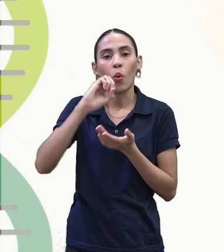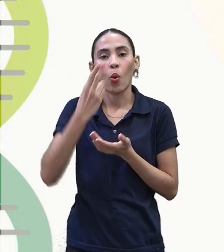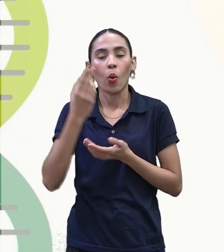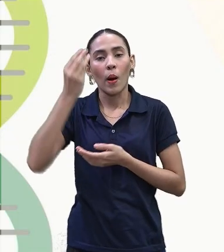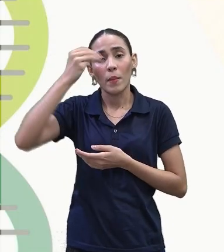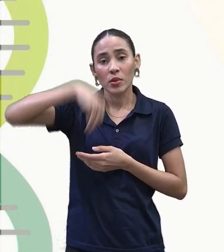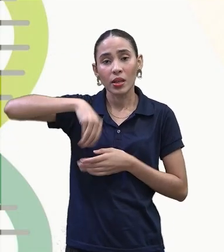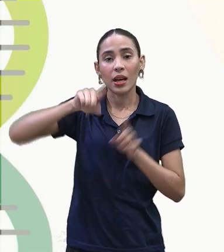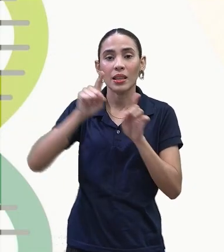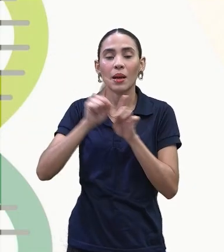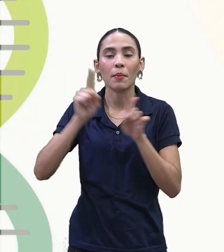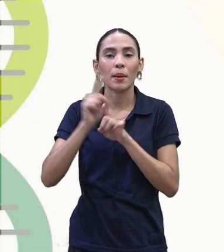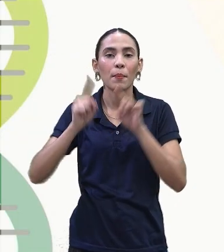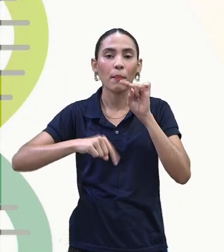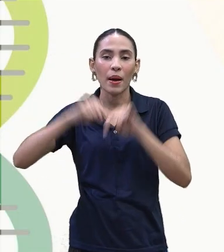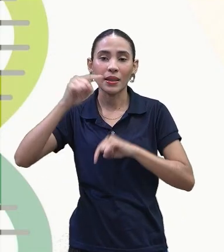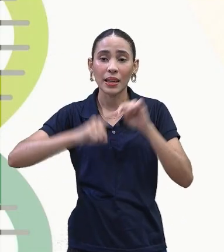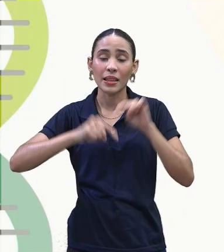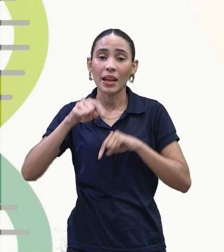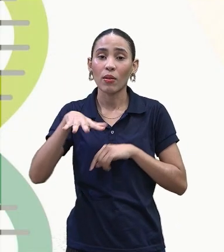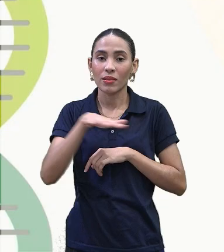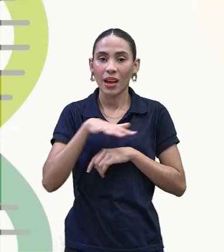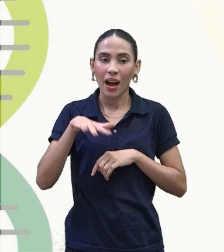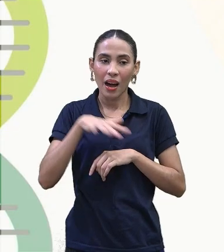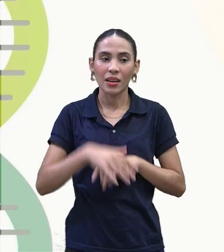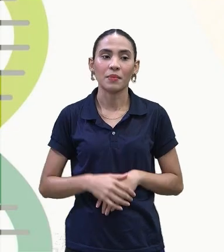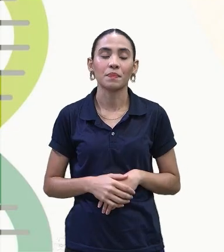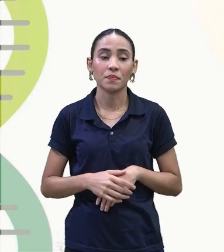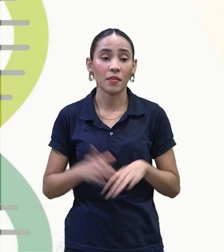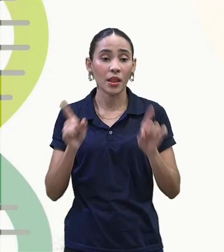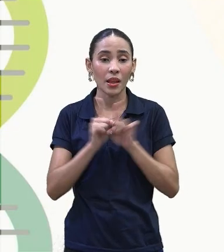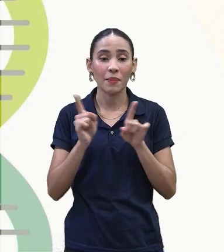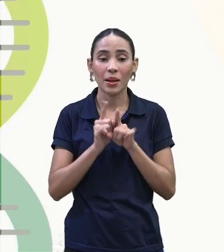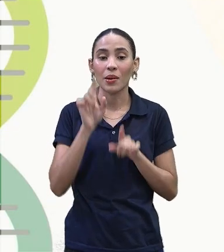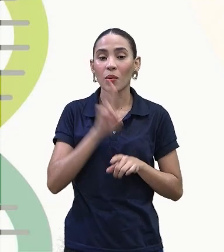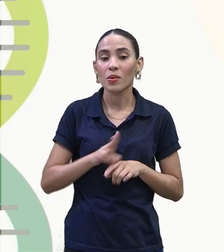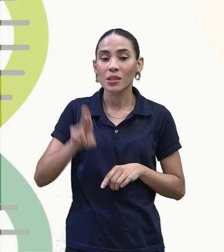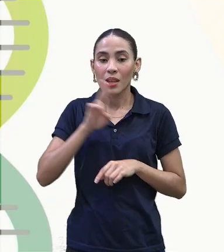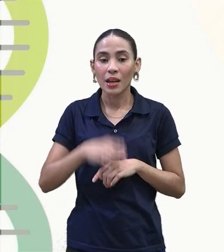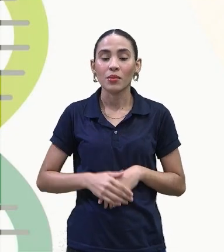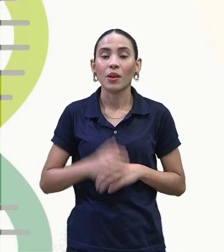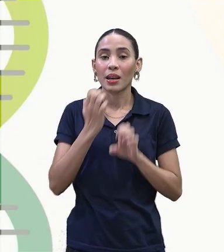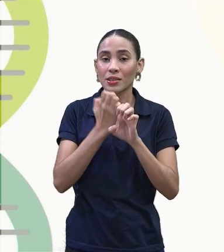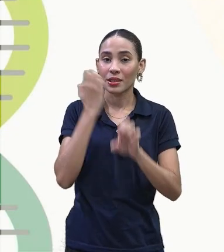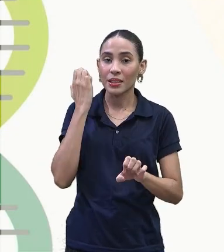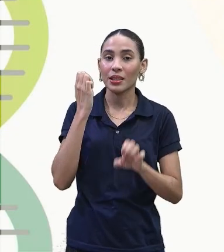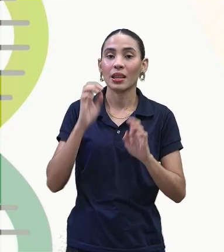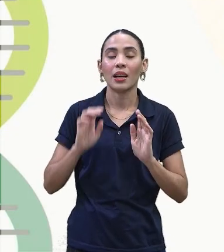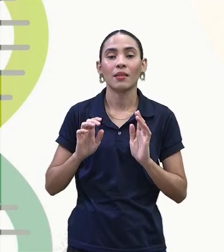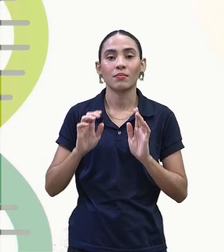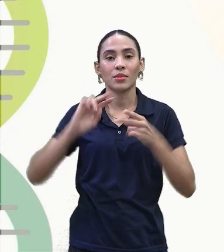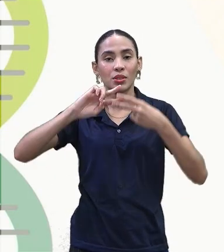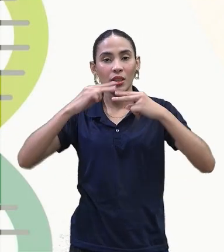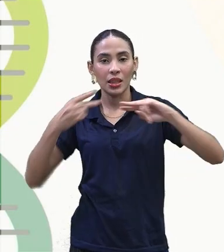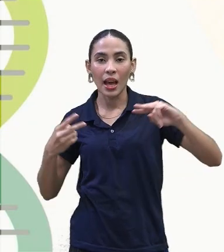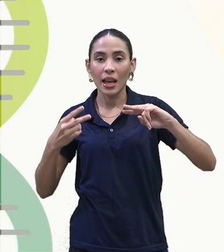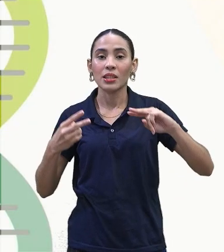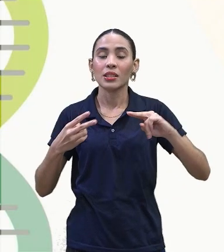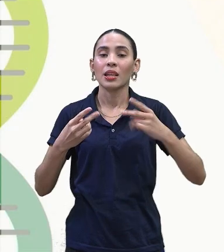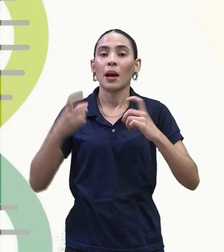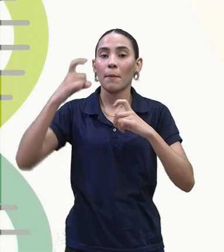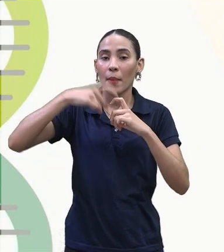o aporte de produtos no mercado. É utilizada também, então, a engenharia genética na medicina e na